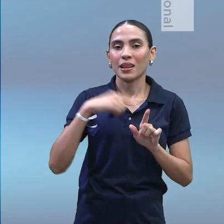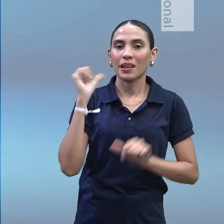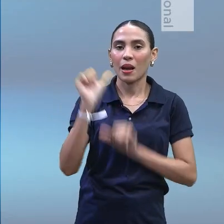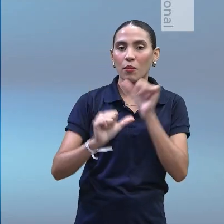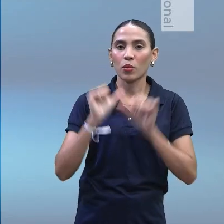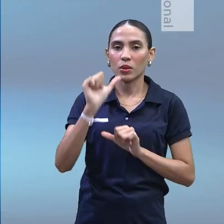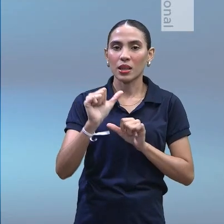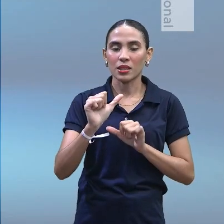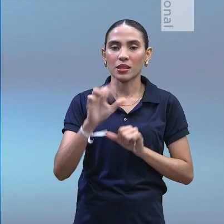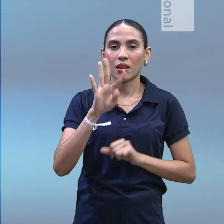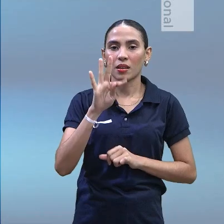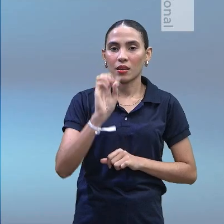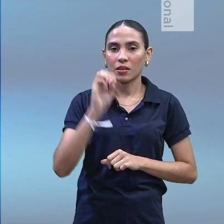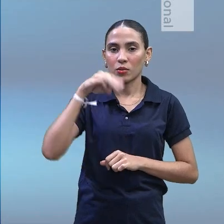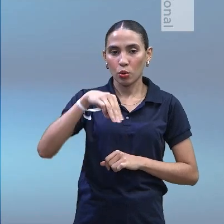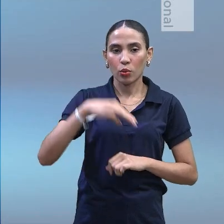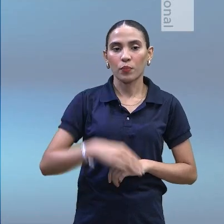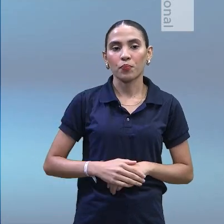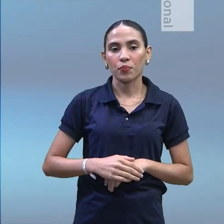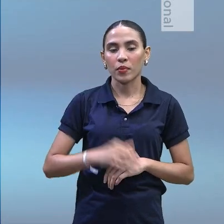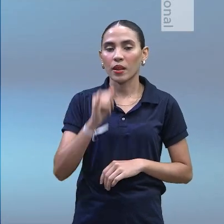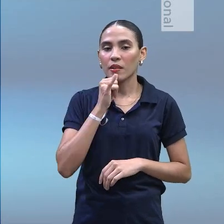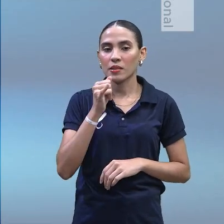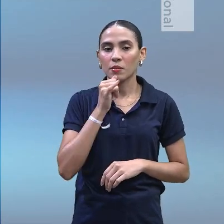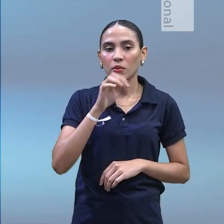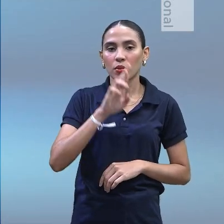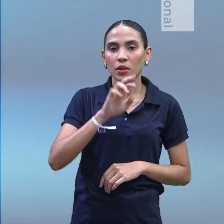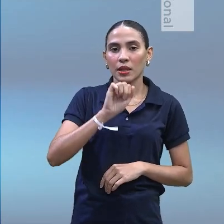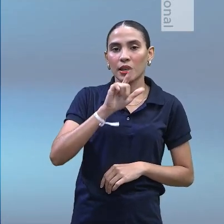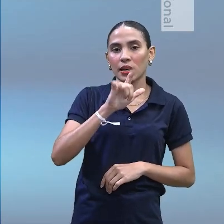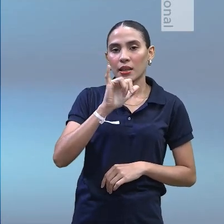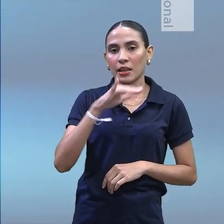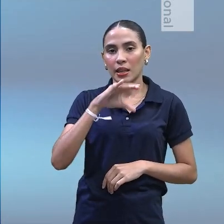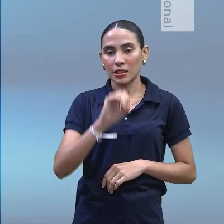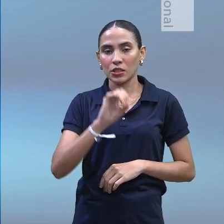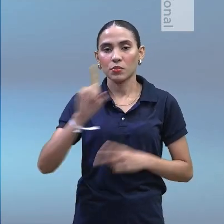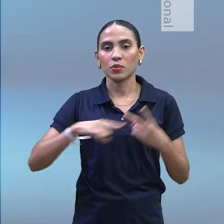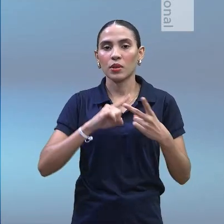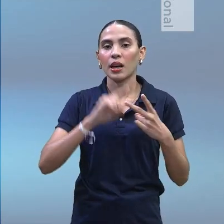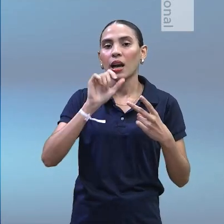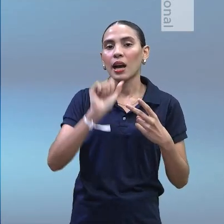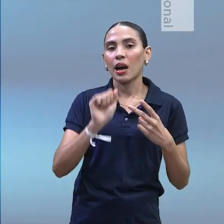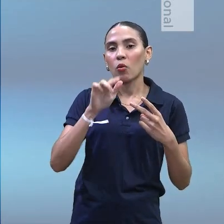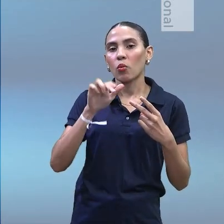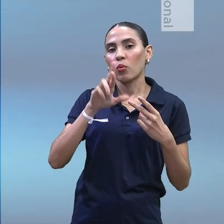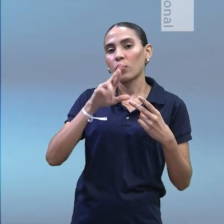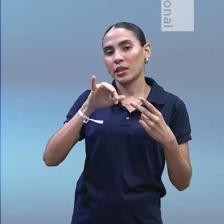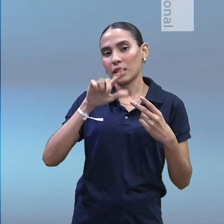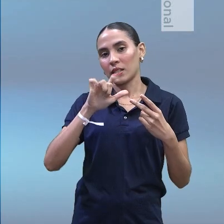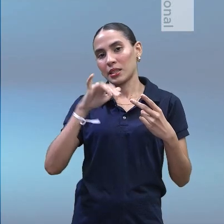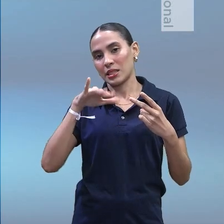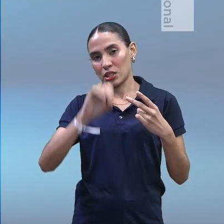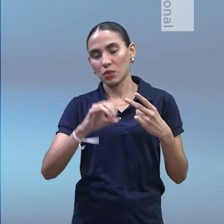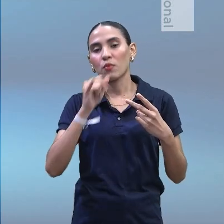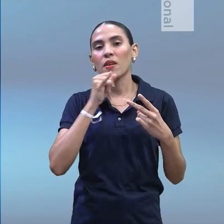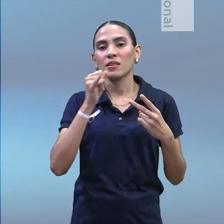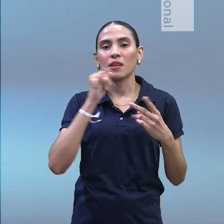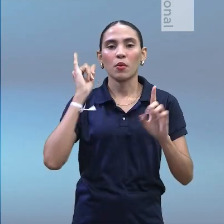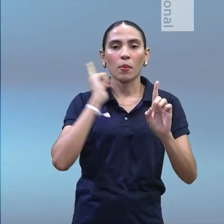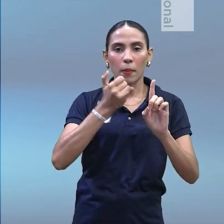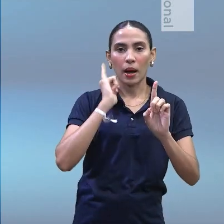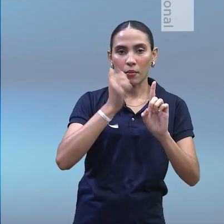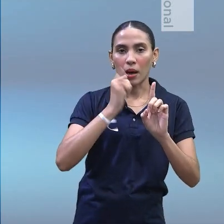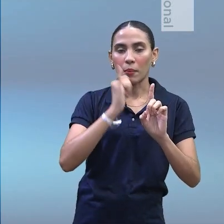mudança de tom, que é do realismo cru ao lirismo transcendental. No caso, no momento que ele está relatando a